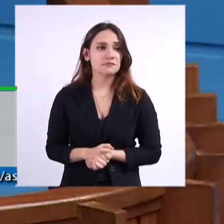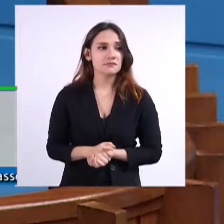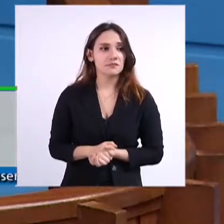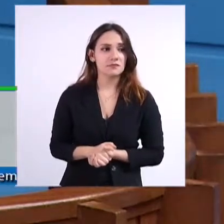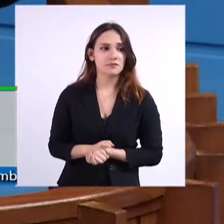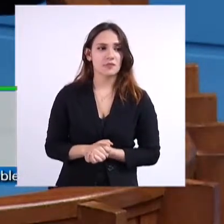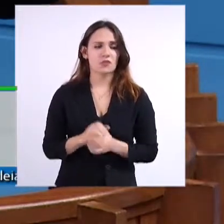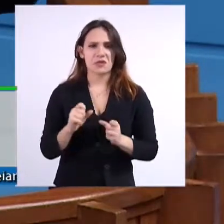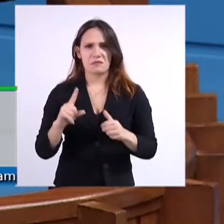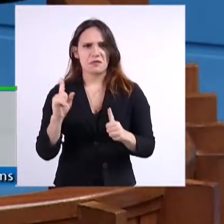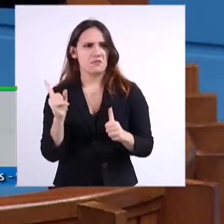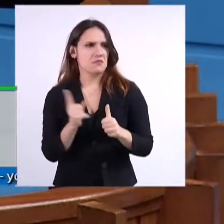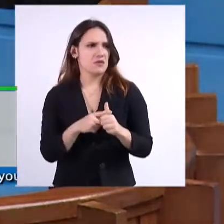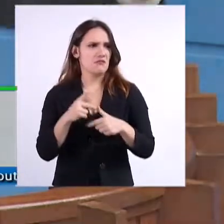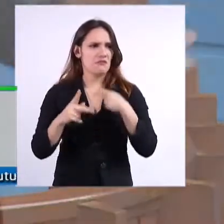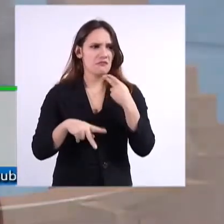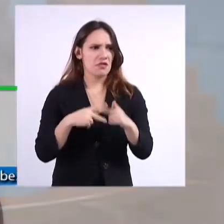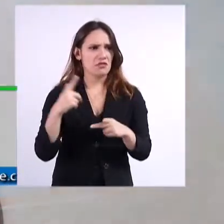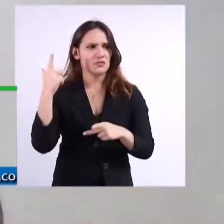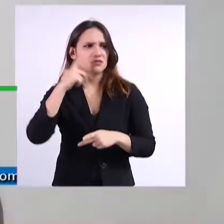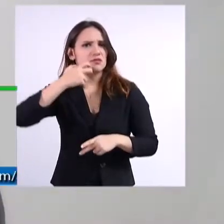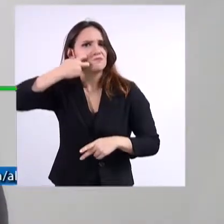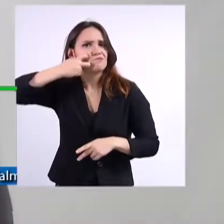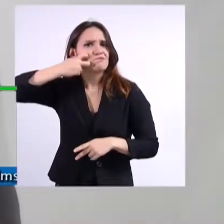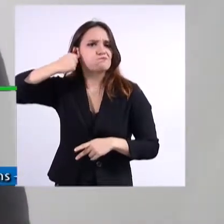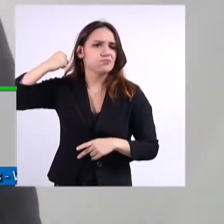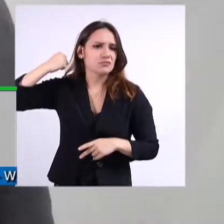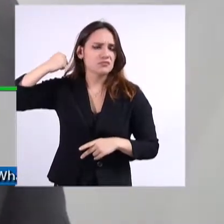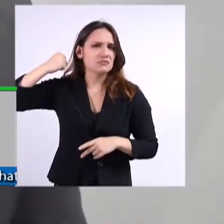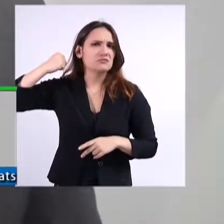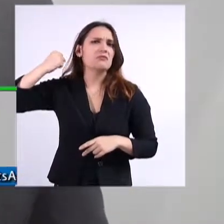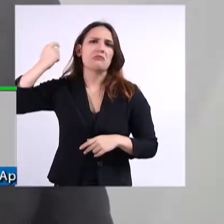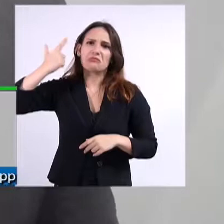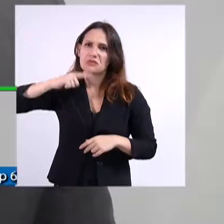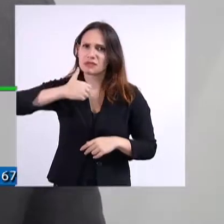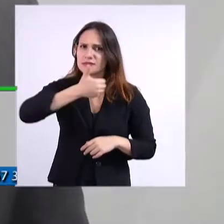Primeiro fala que vai render não sei quantos bilhões, depois diminui para 10.